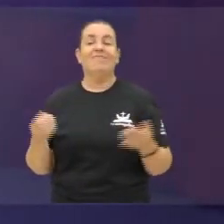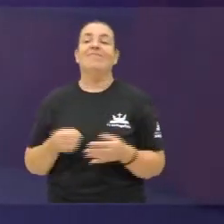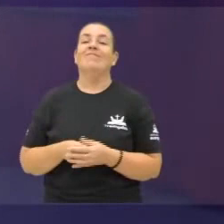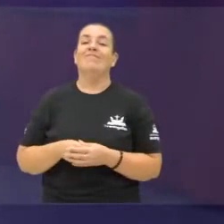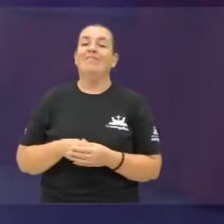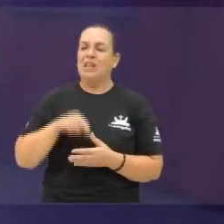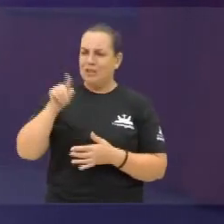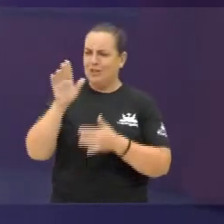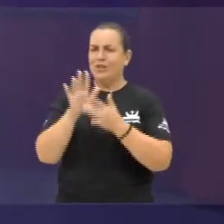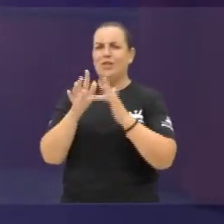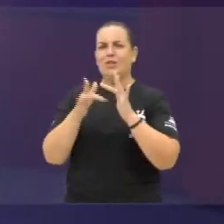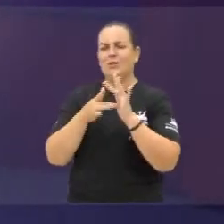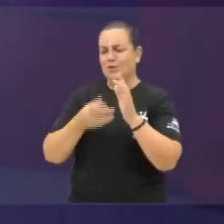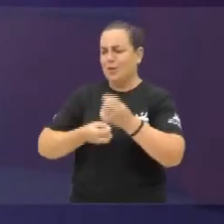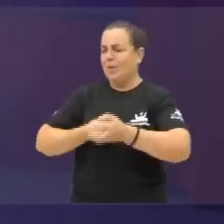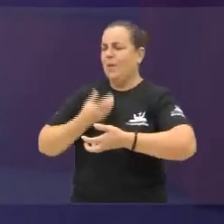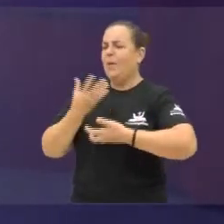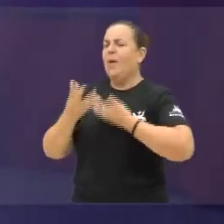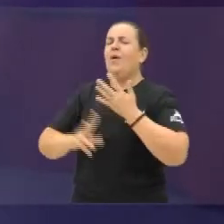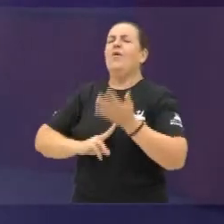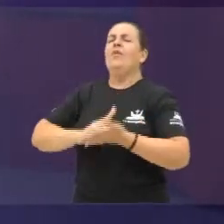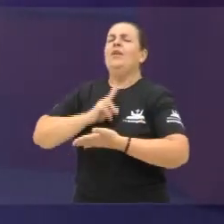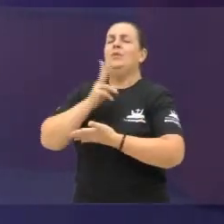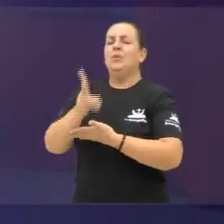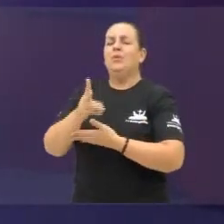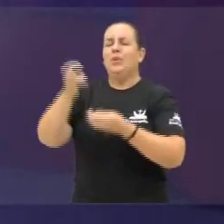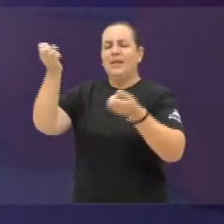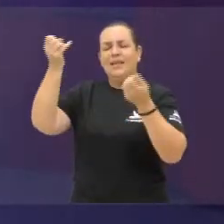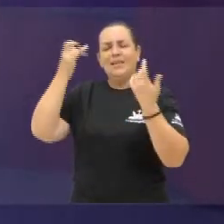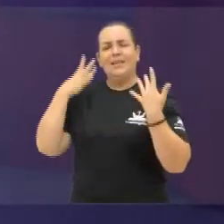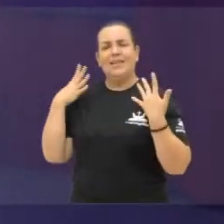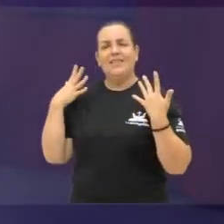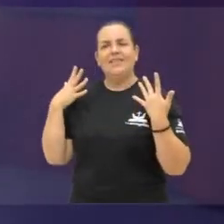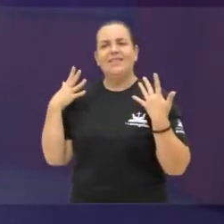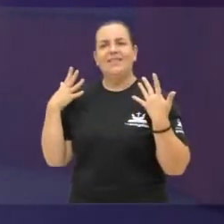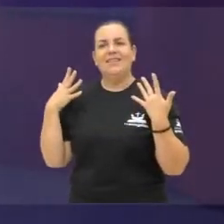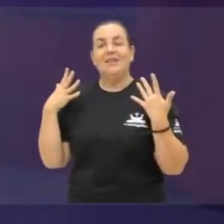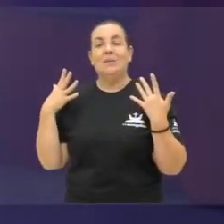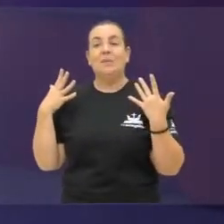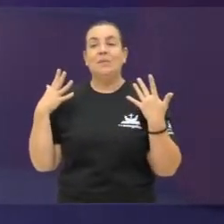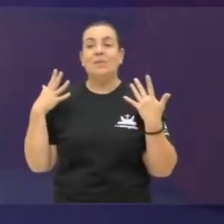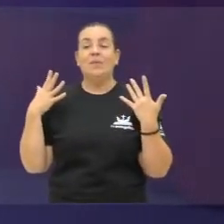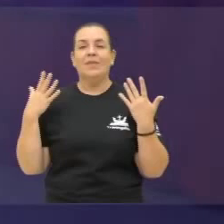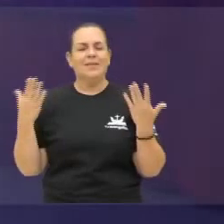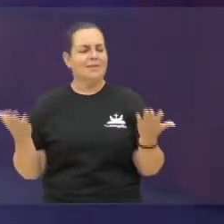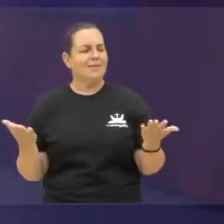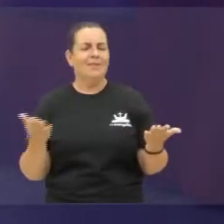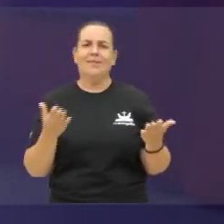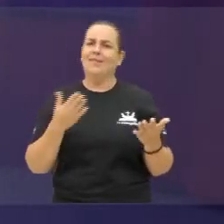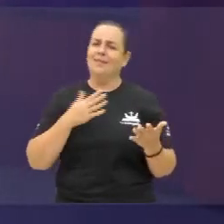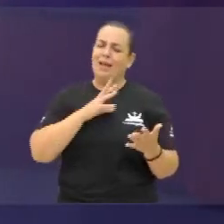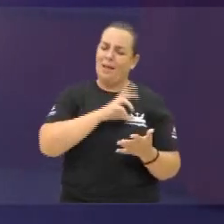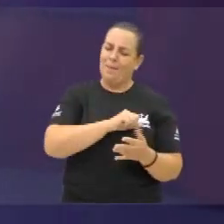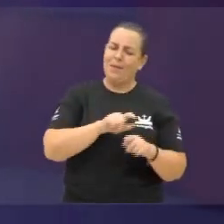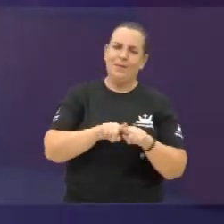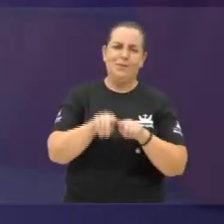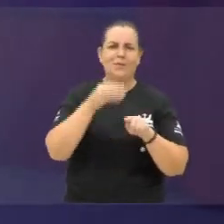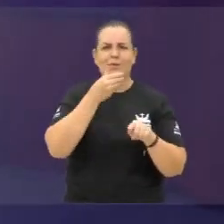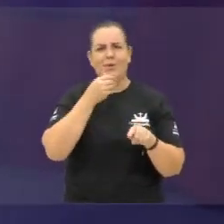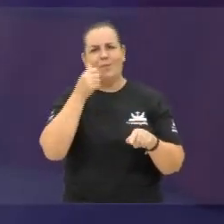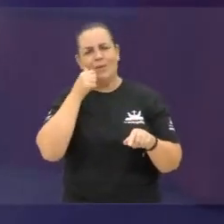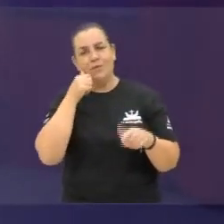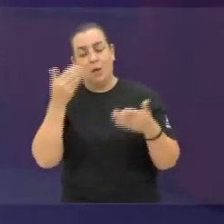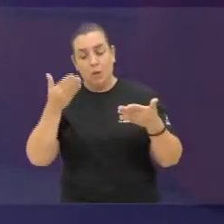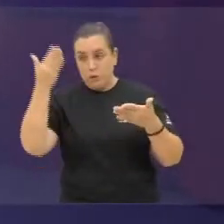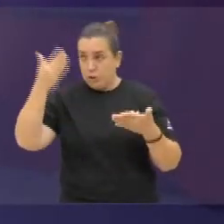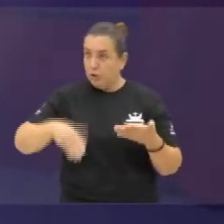dele emanava virtude, dele emana graça. Ora, amados irmãos e irmãs, se nós agora estamos